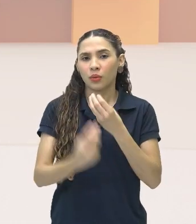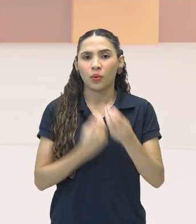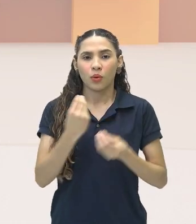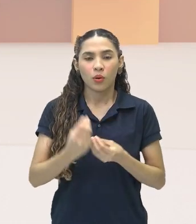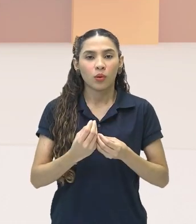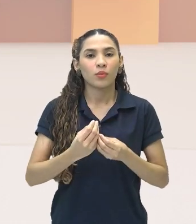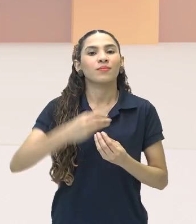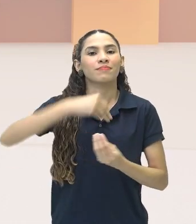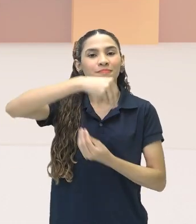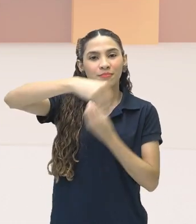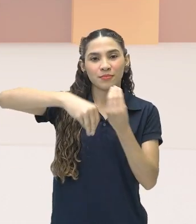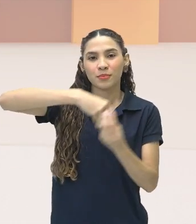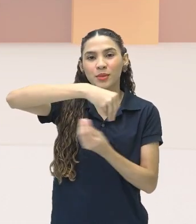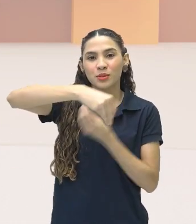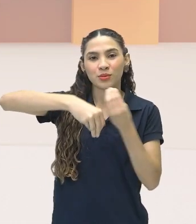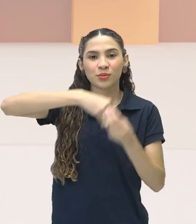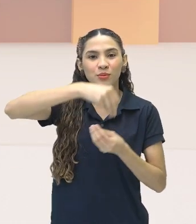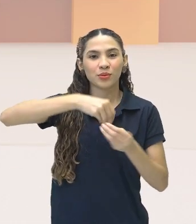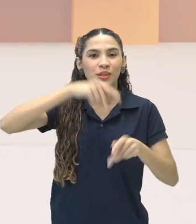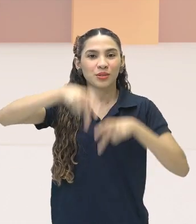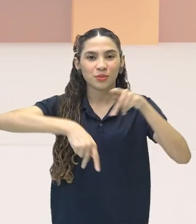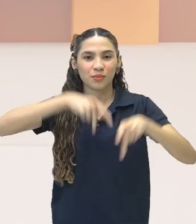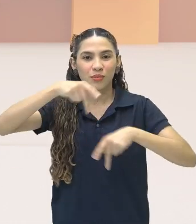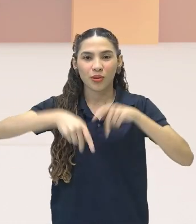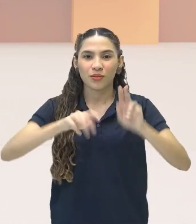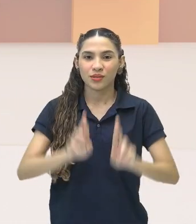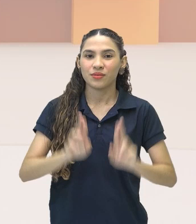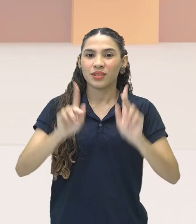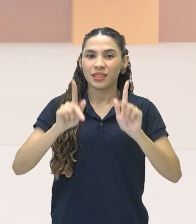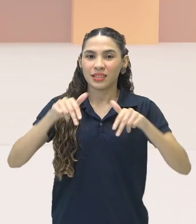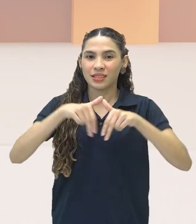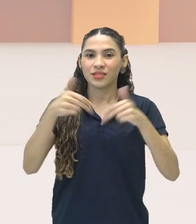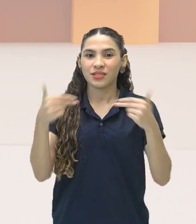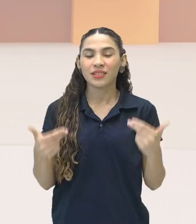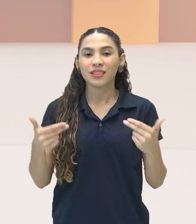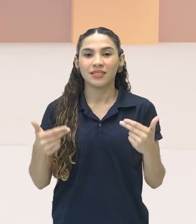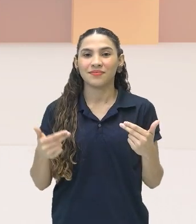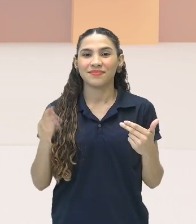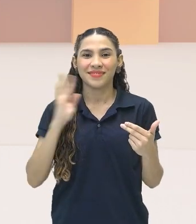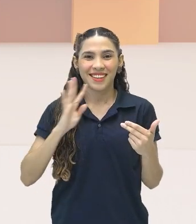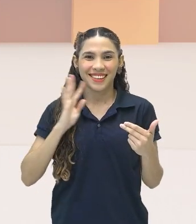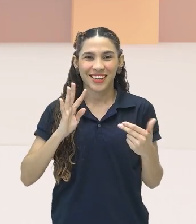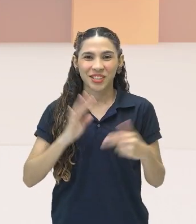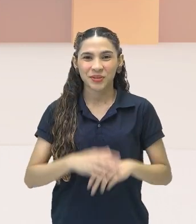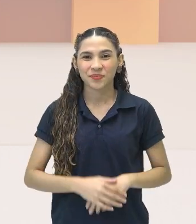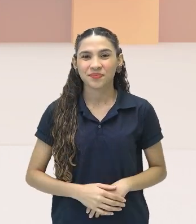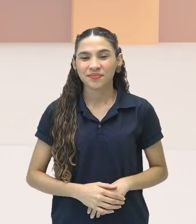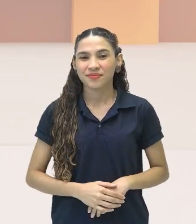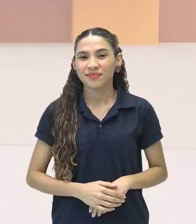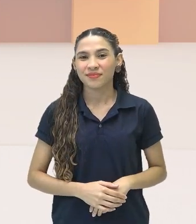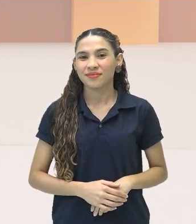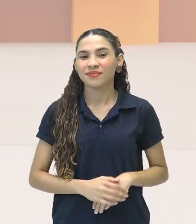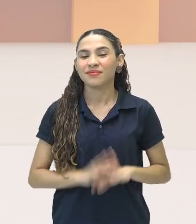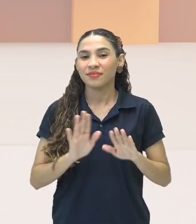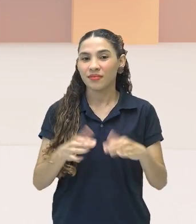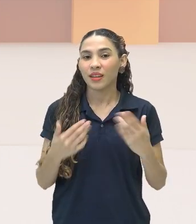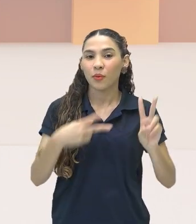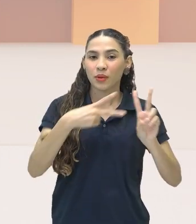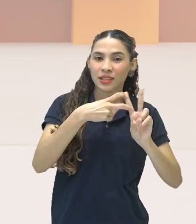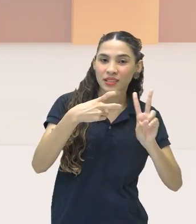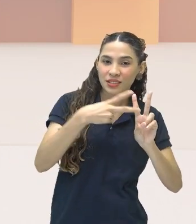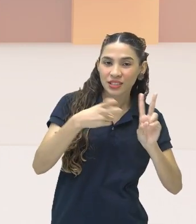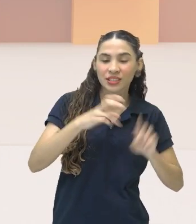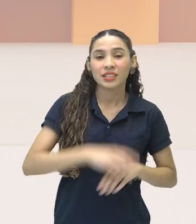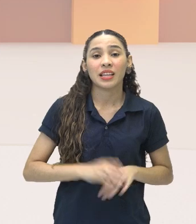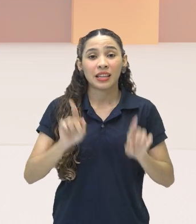Dessa mistura entre diferentes etnias. Olha só que beleza isso.